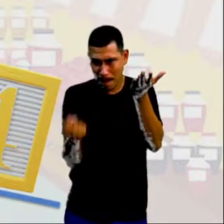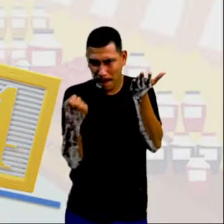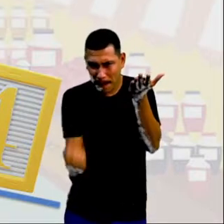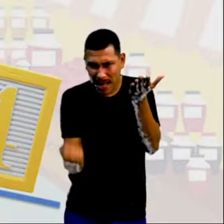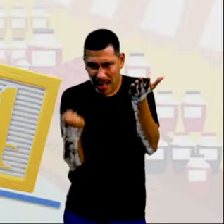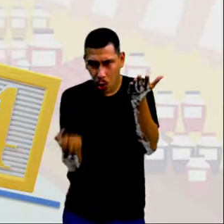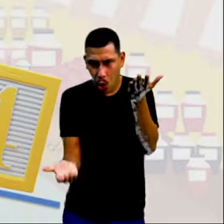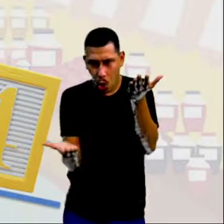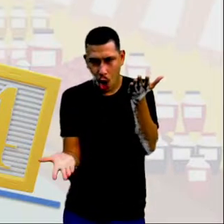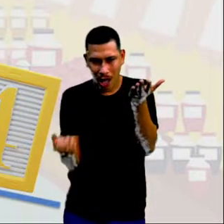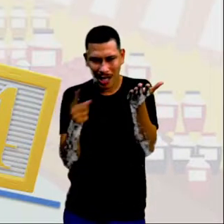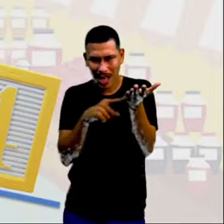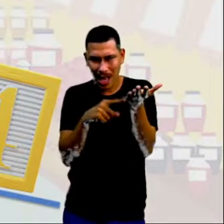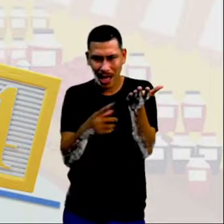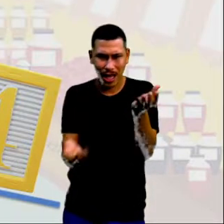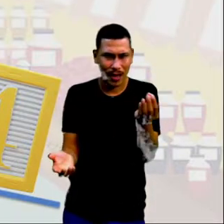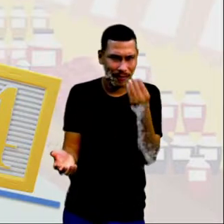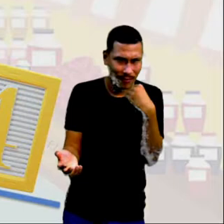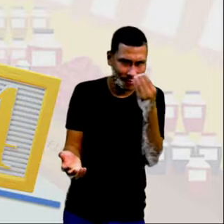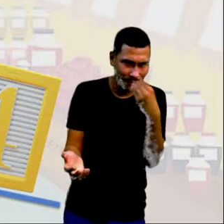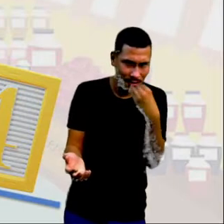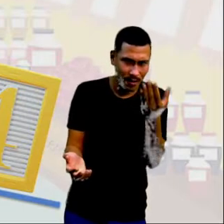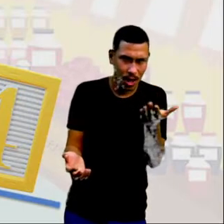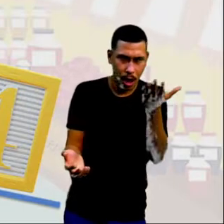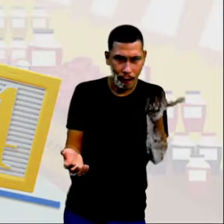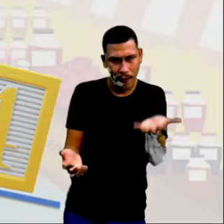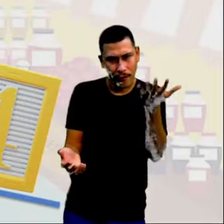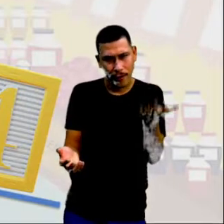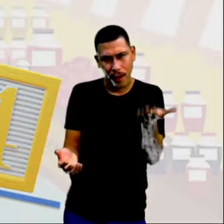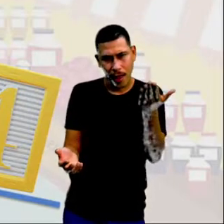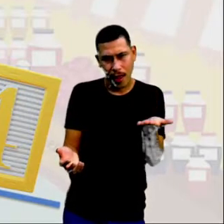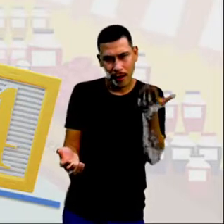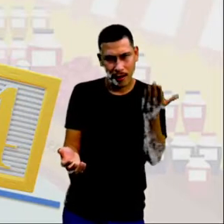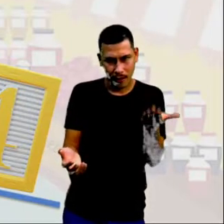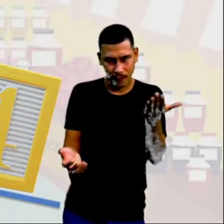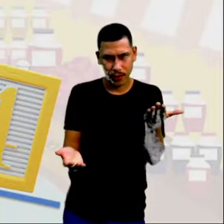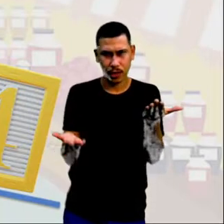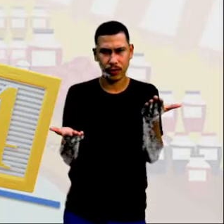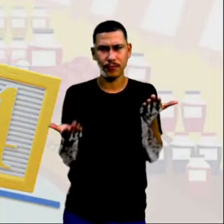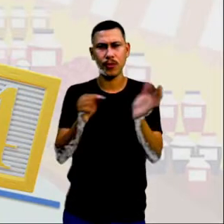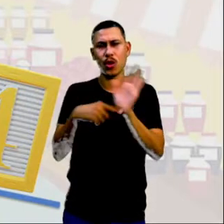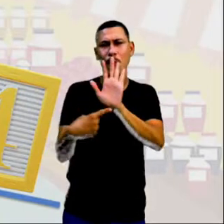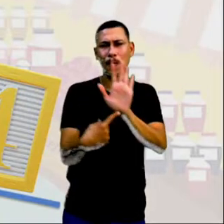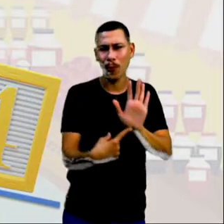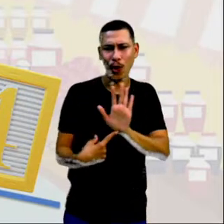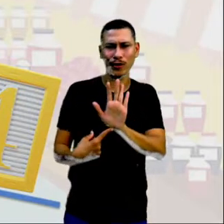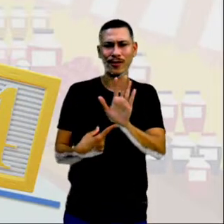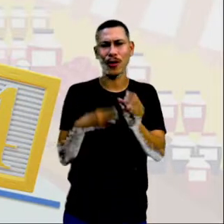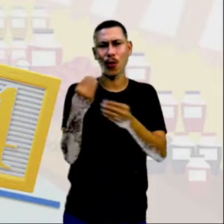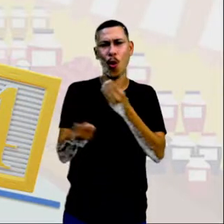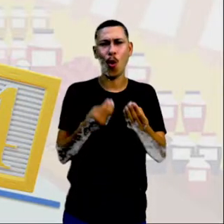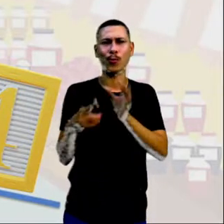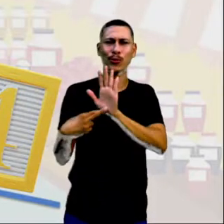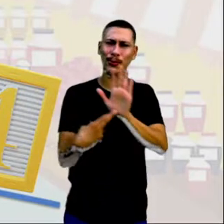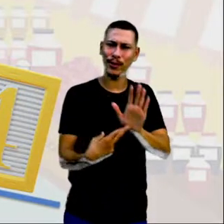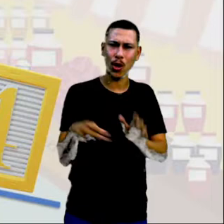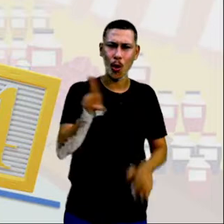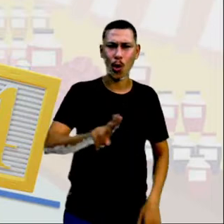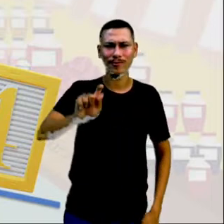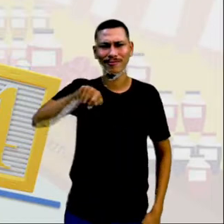peso do que o outro lado. Então, o que é que a gente vai fazer para representar esse desequilíbrio? Vou utilizar o sinal